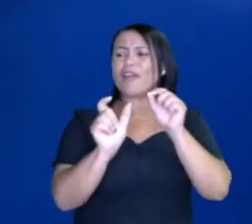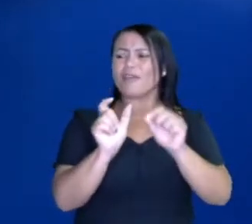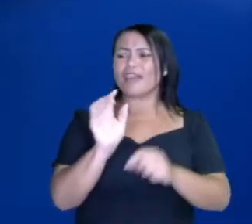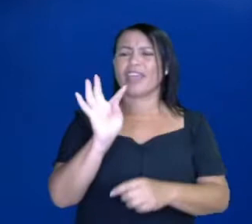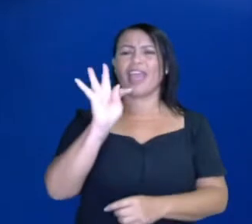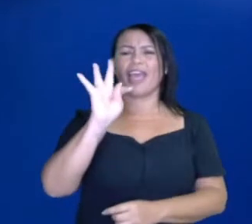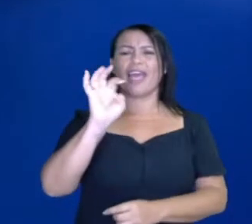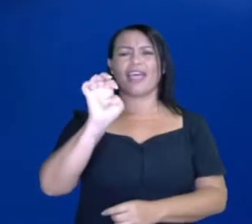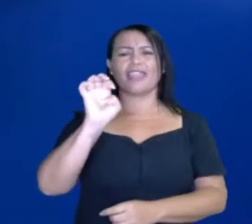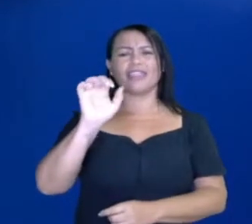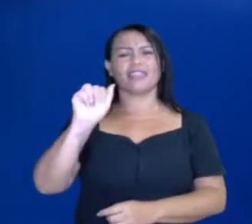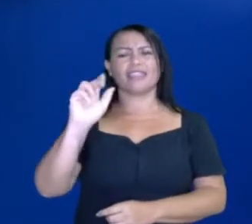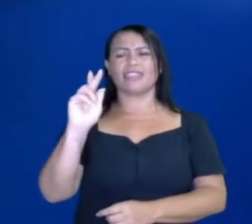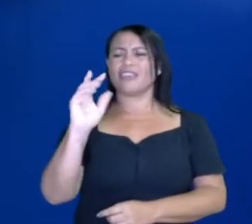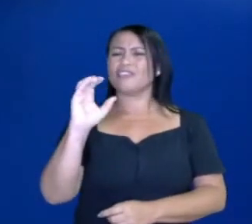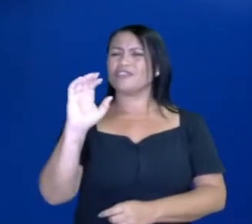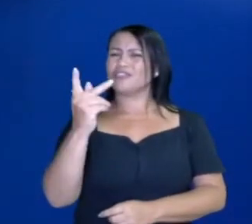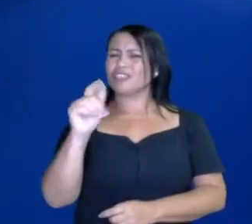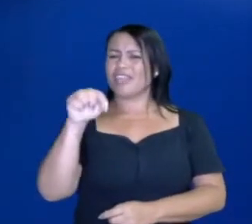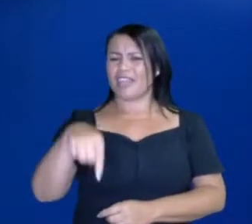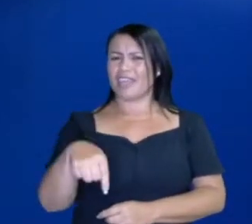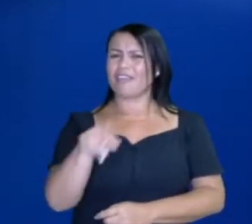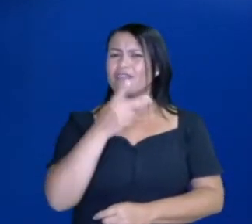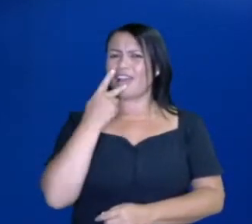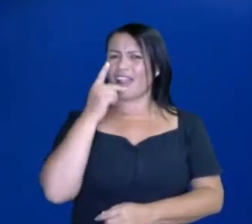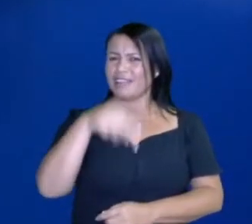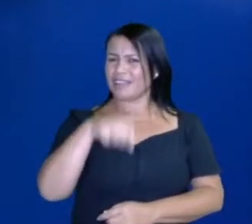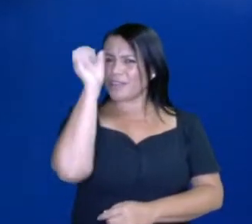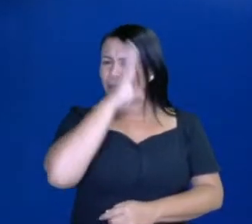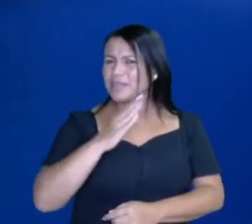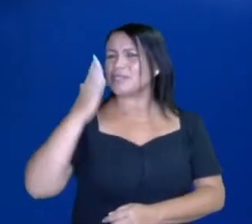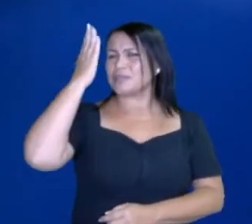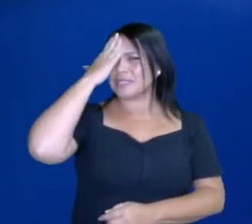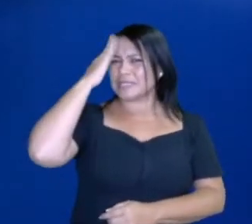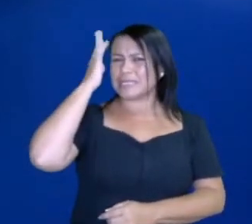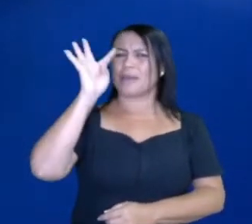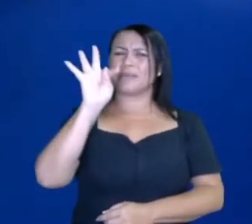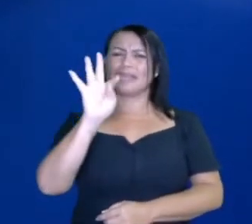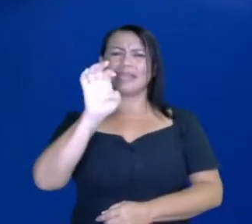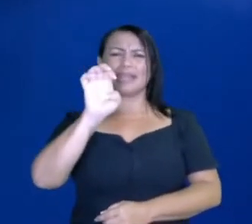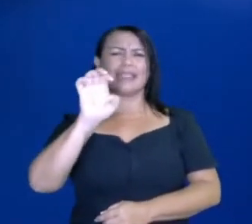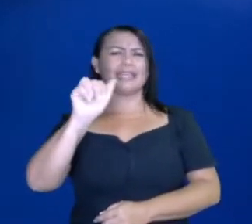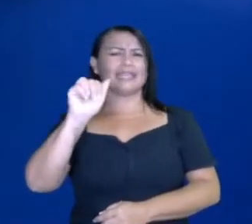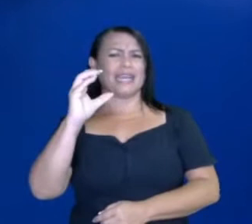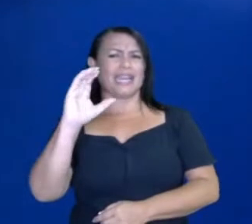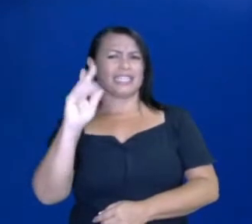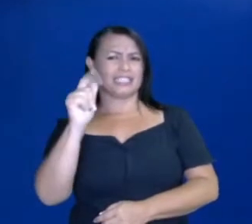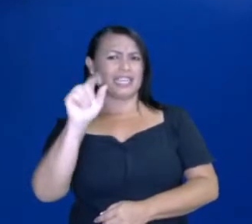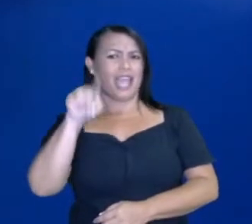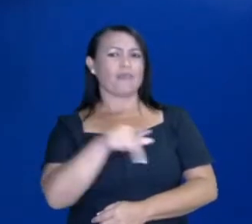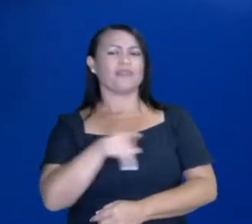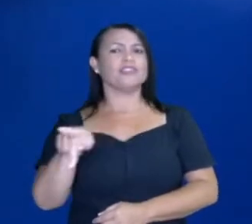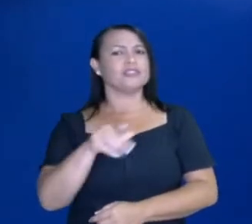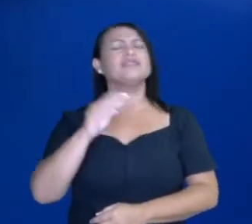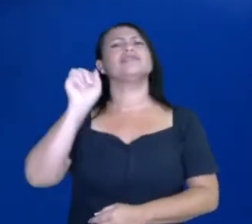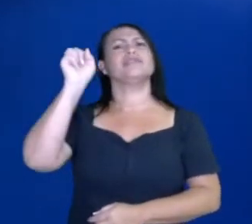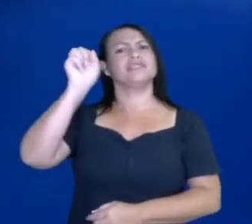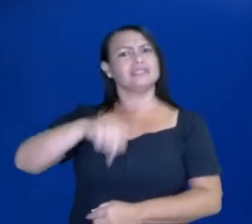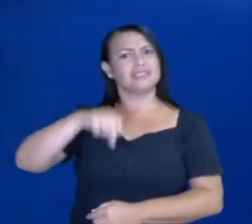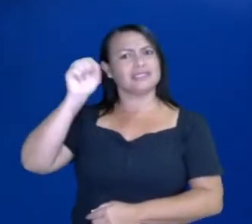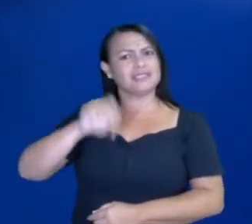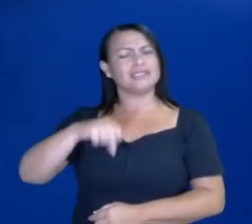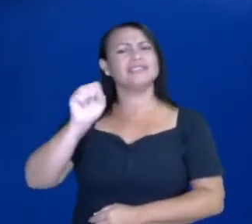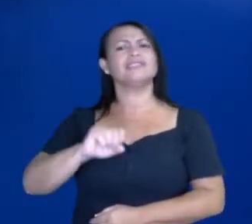palavra falada aqui no Brasil. As pessoas sabem que teacher é professor? Sim, teacher é uma palavra